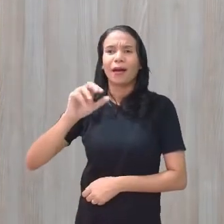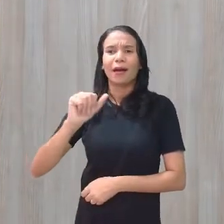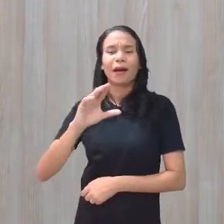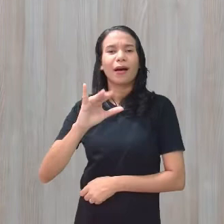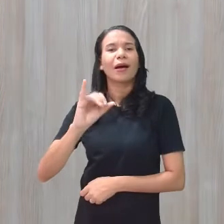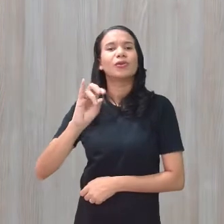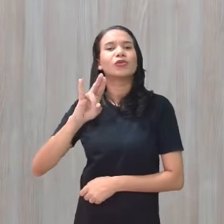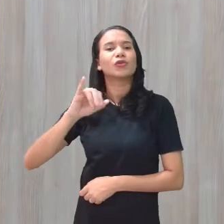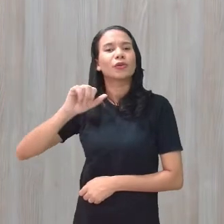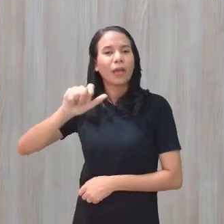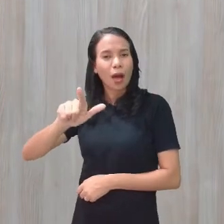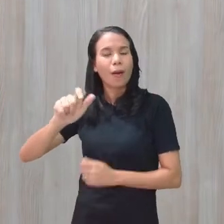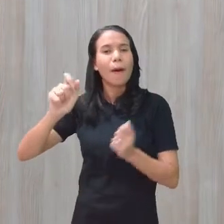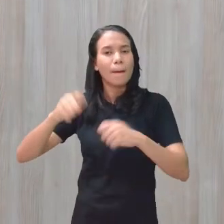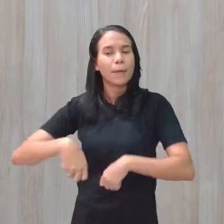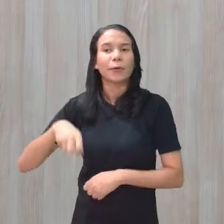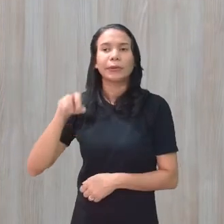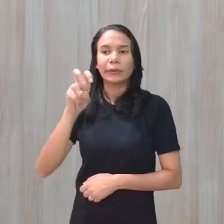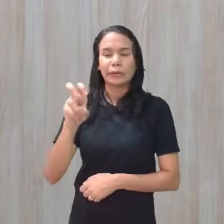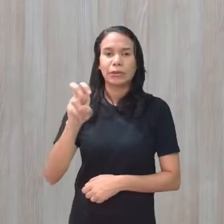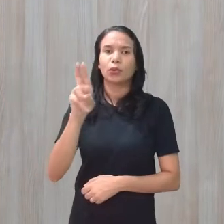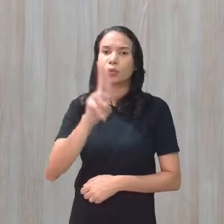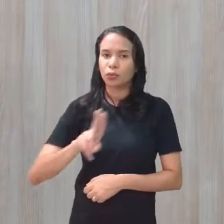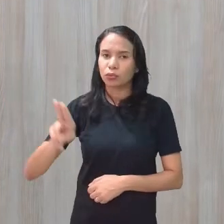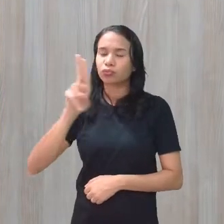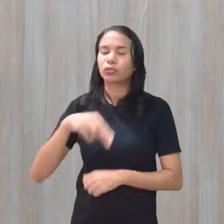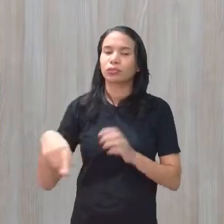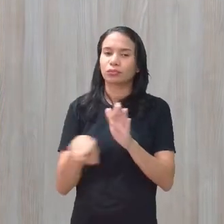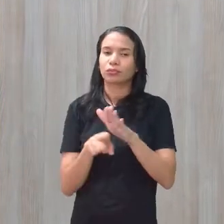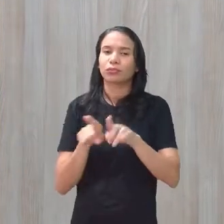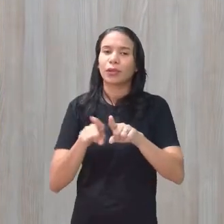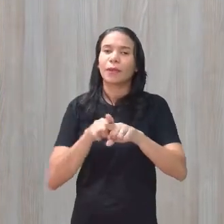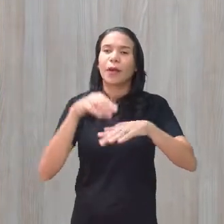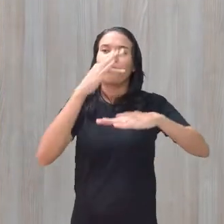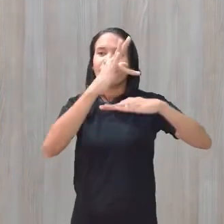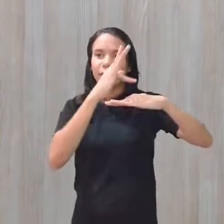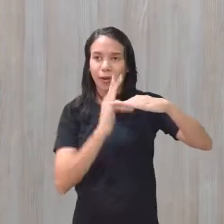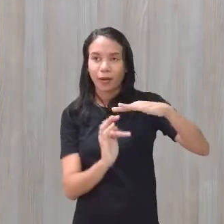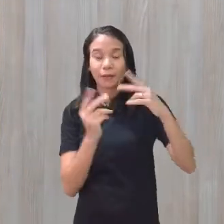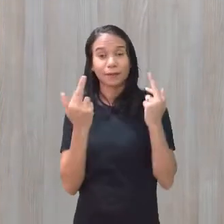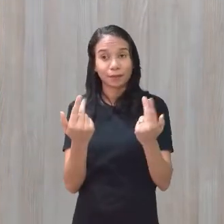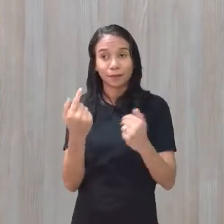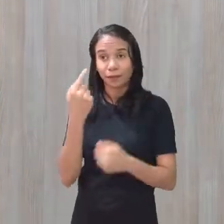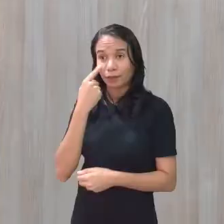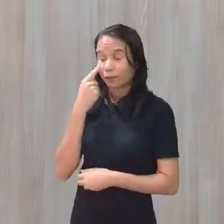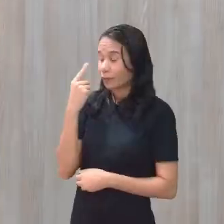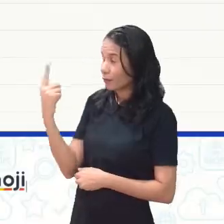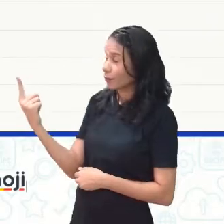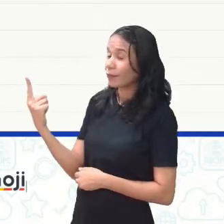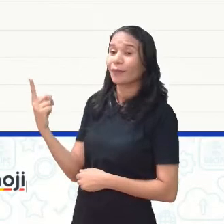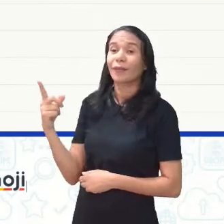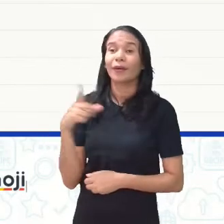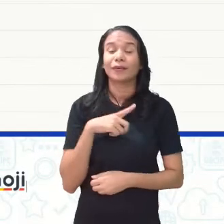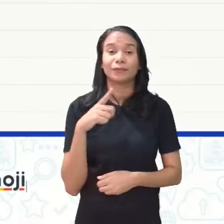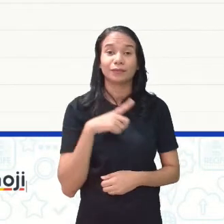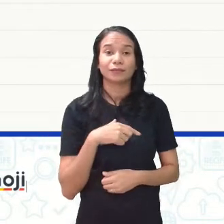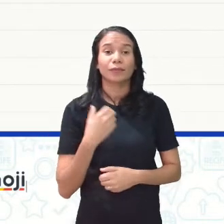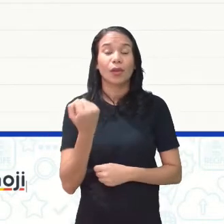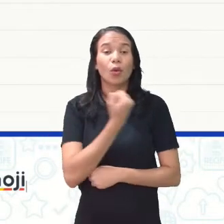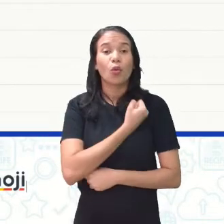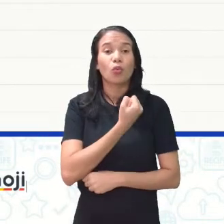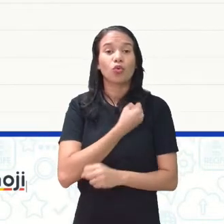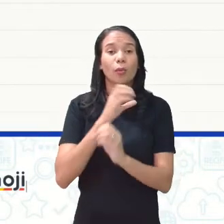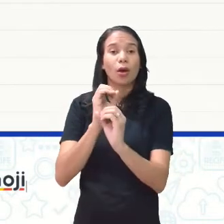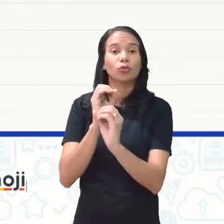escrever o 5 na forma de uma o quê? Fração, certo? A mesma coisa vai funcionar para os números